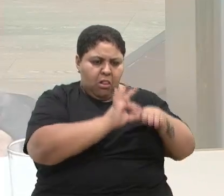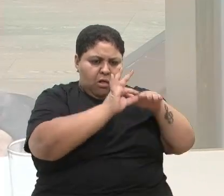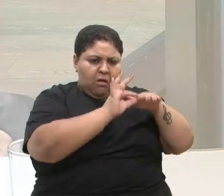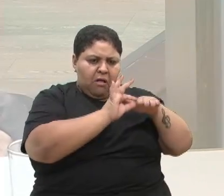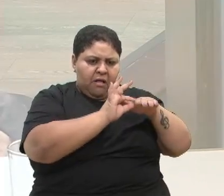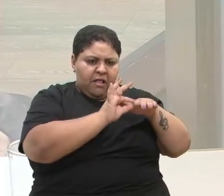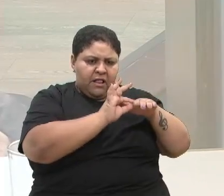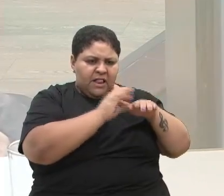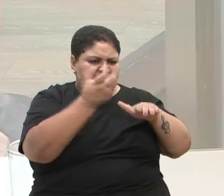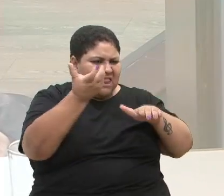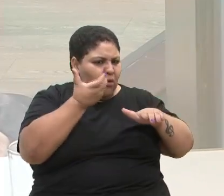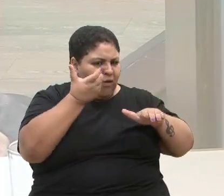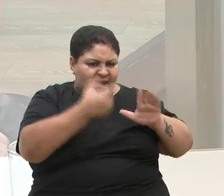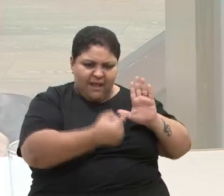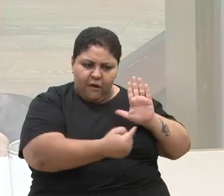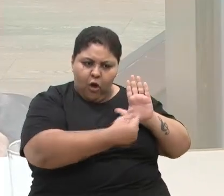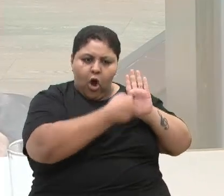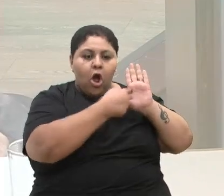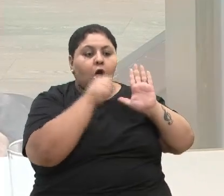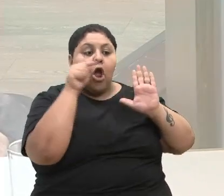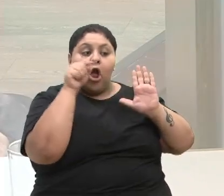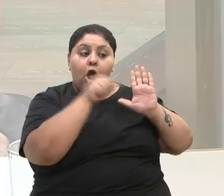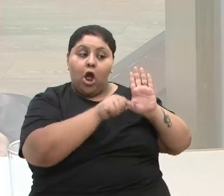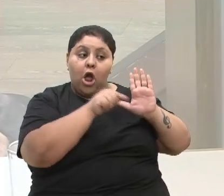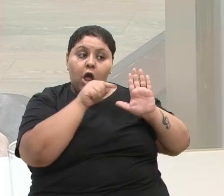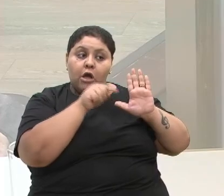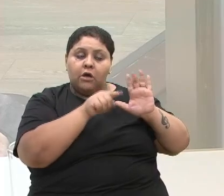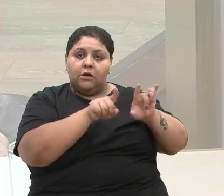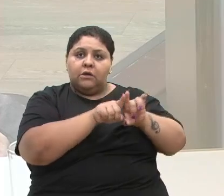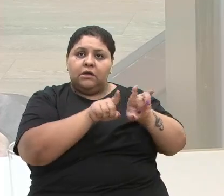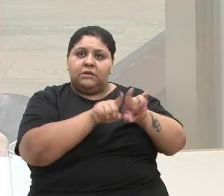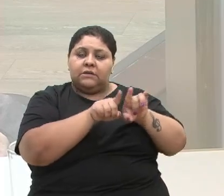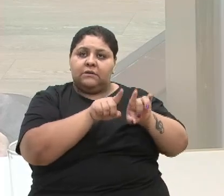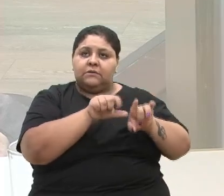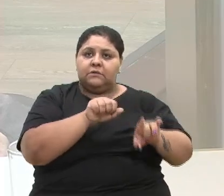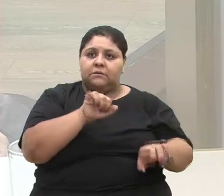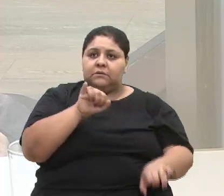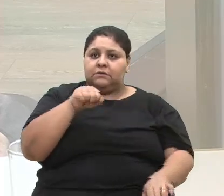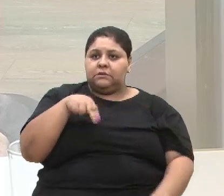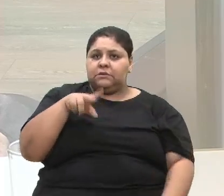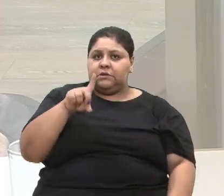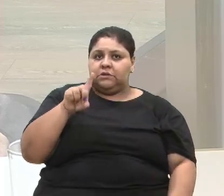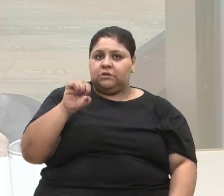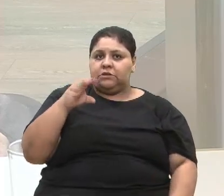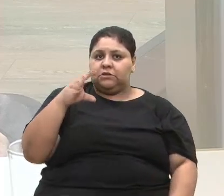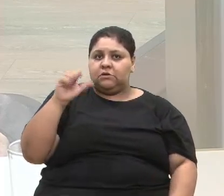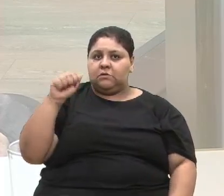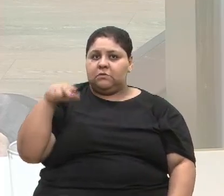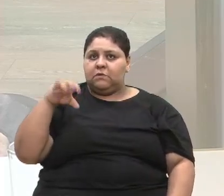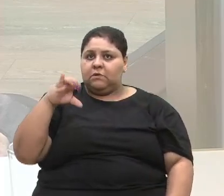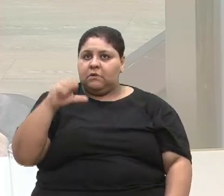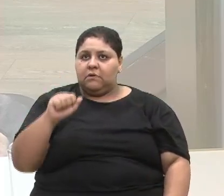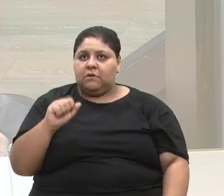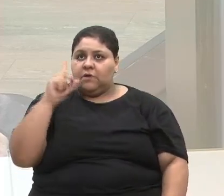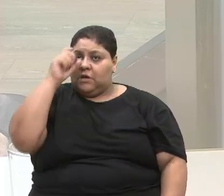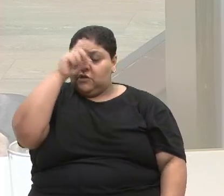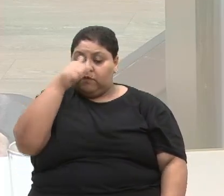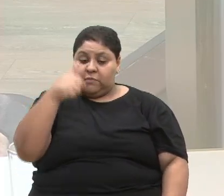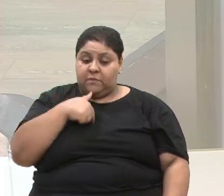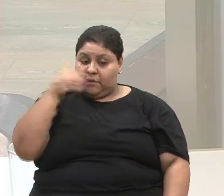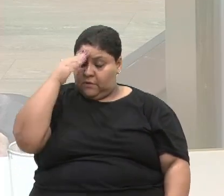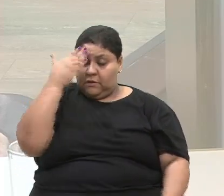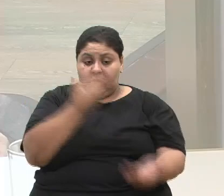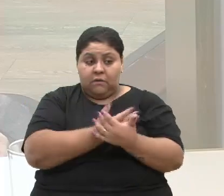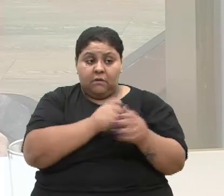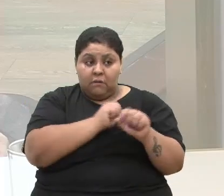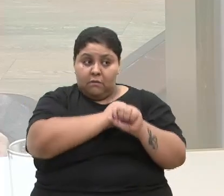fazer um registro, isso é motivo para sindicância? Então, é muito difícil para mim acreditar, e aqui a gente precisa deixar